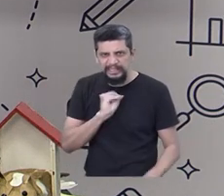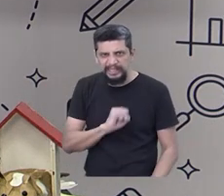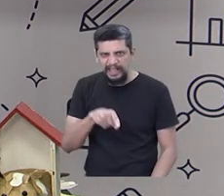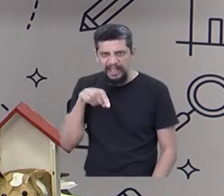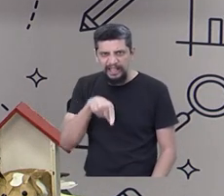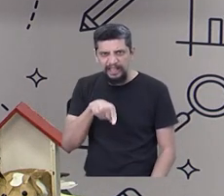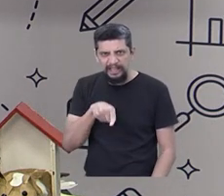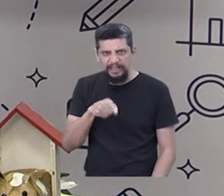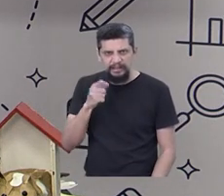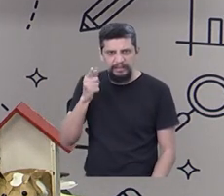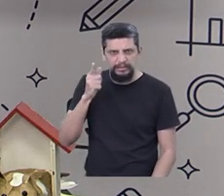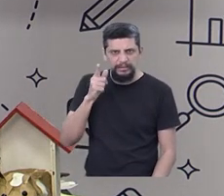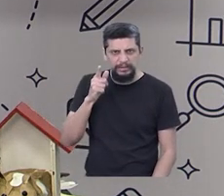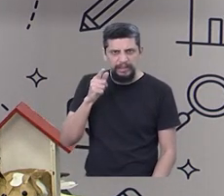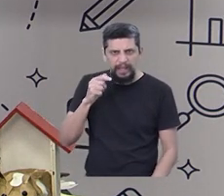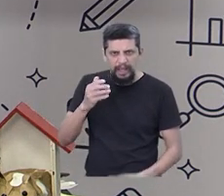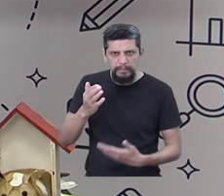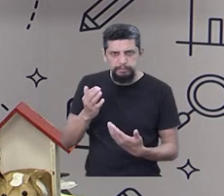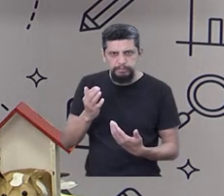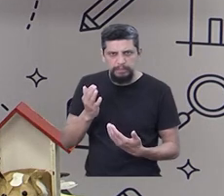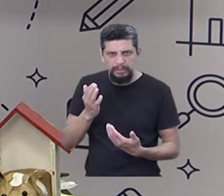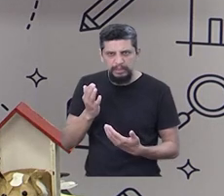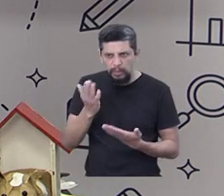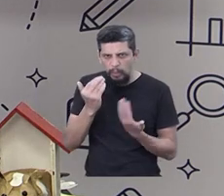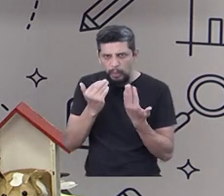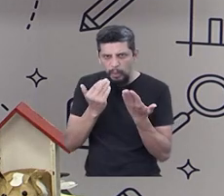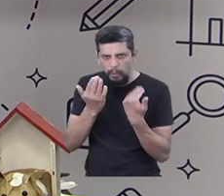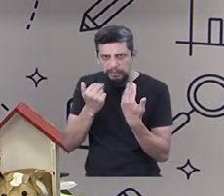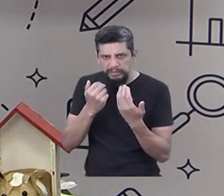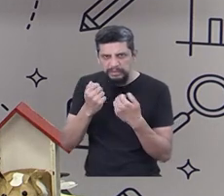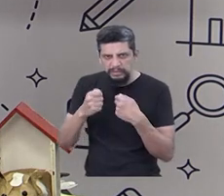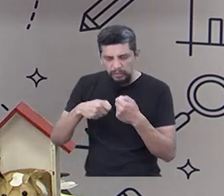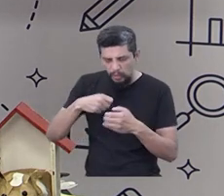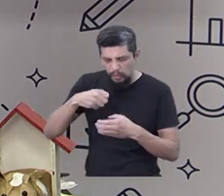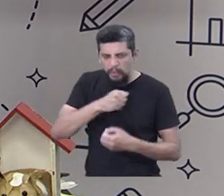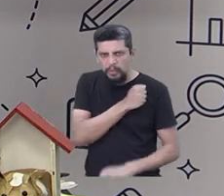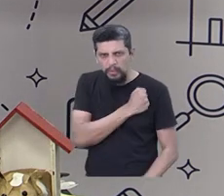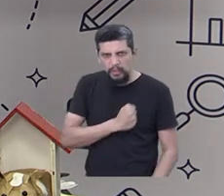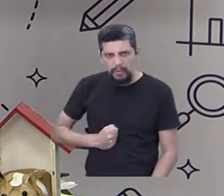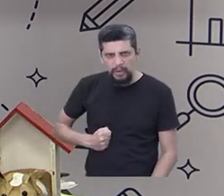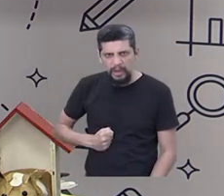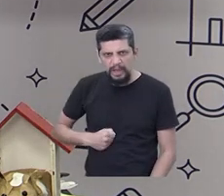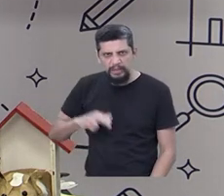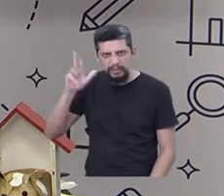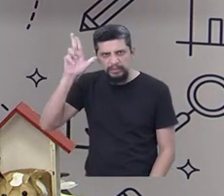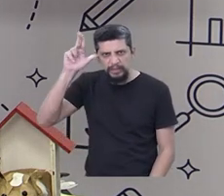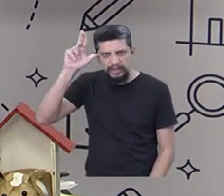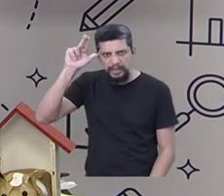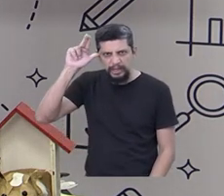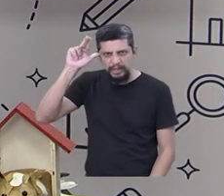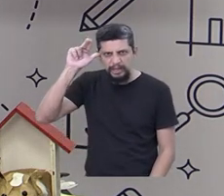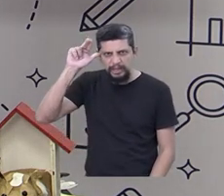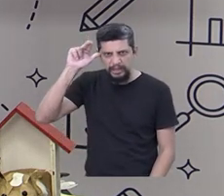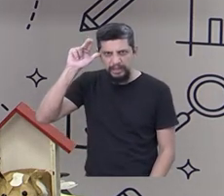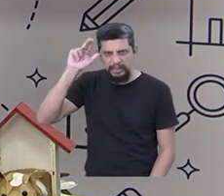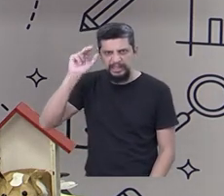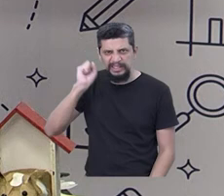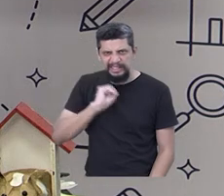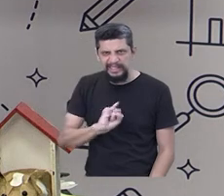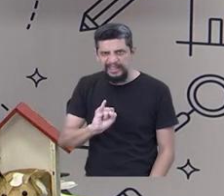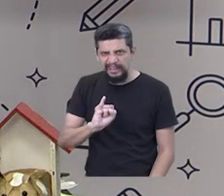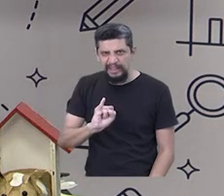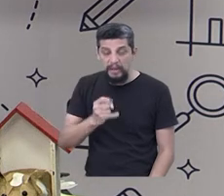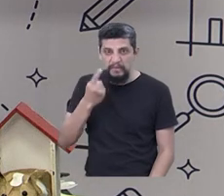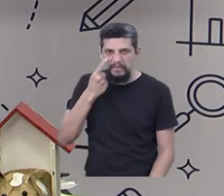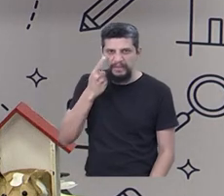Será que elas se alimentam do cocôzinho? E esse cocô ali é do cavalo? É, gente.